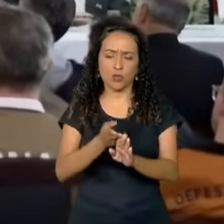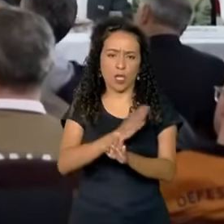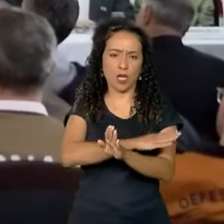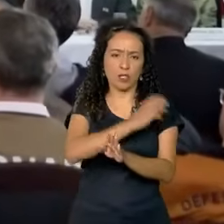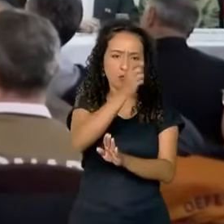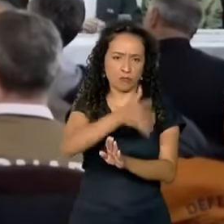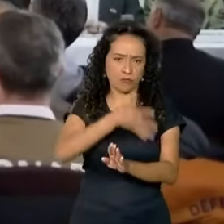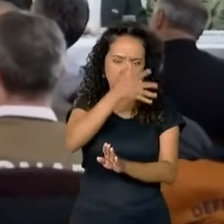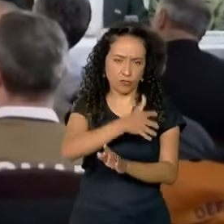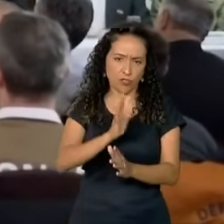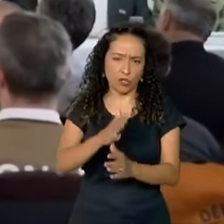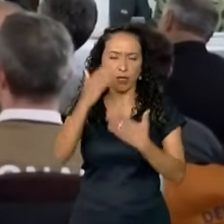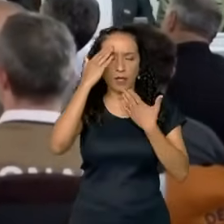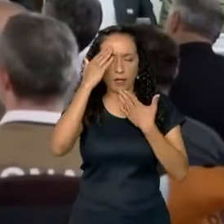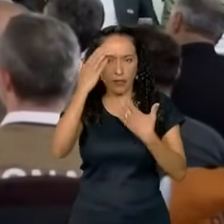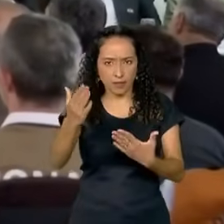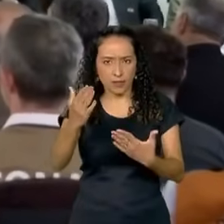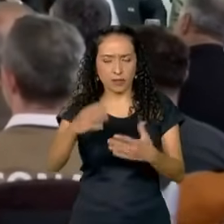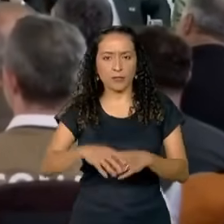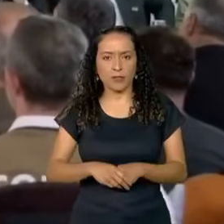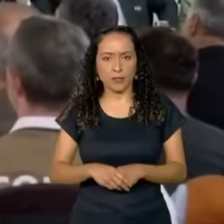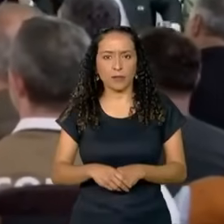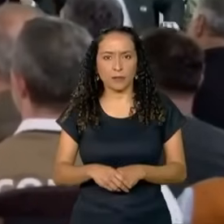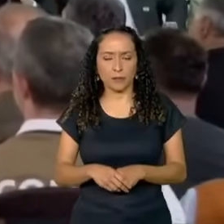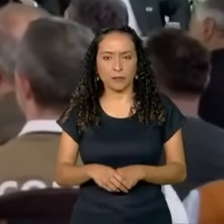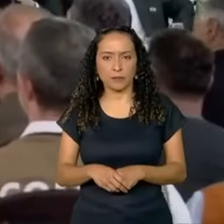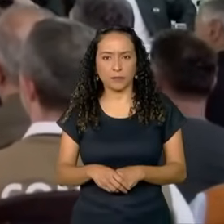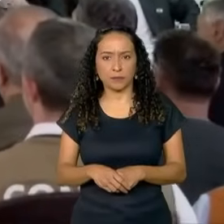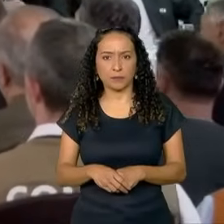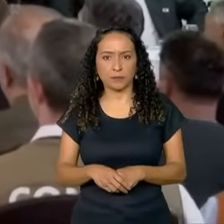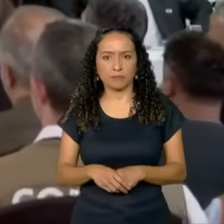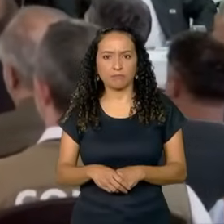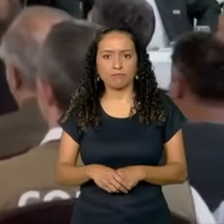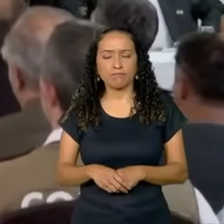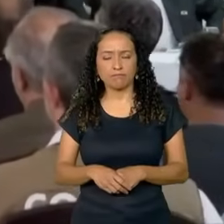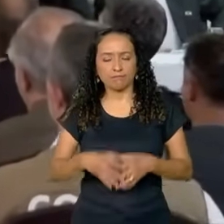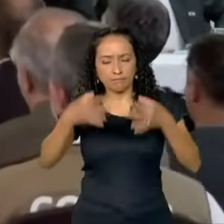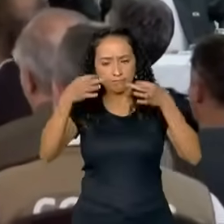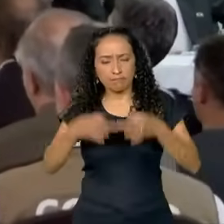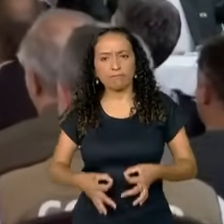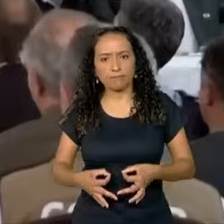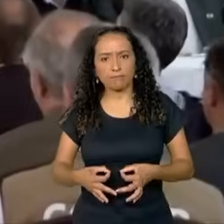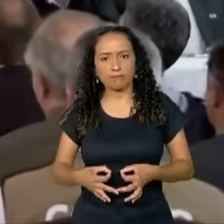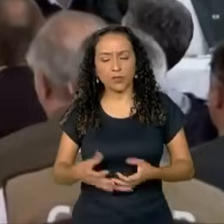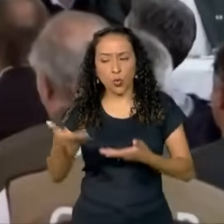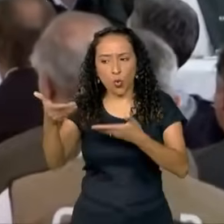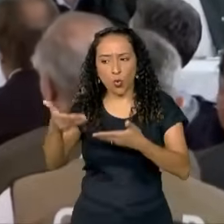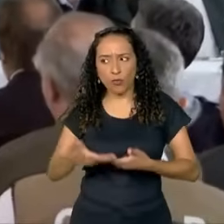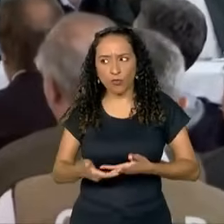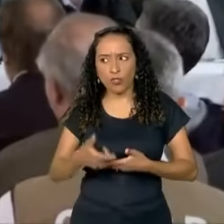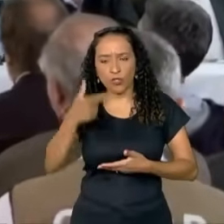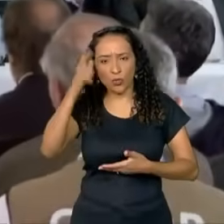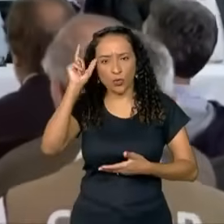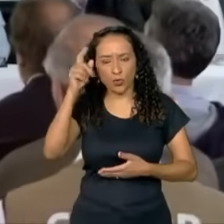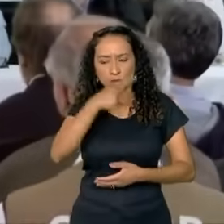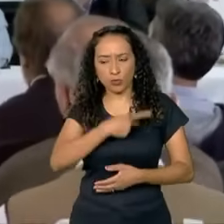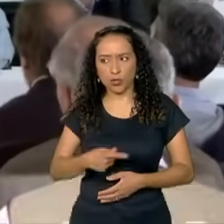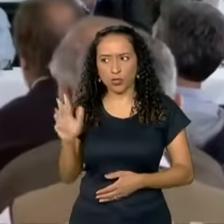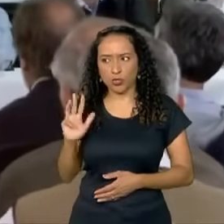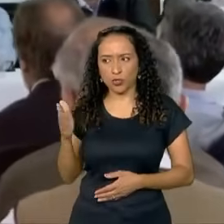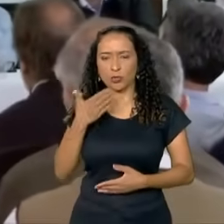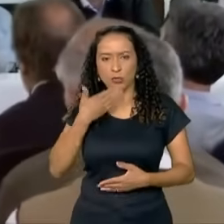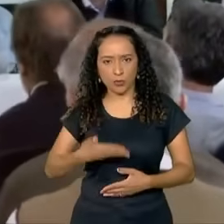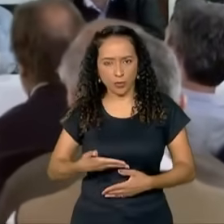falaram, agradecer com muita franqueza o convite feito ontem à noite pelo presidente Lula,